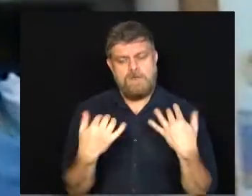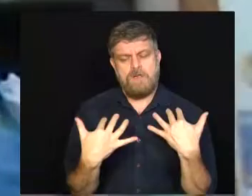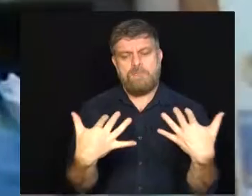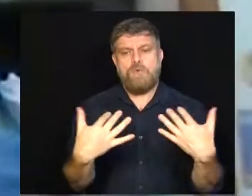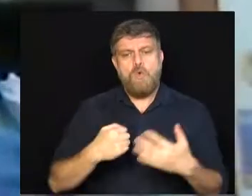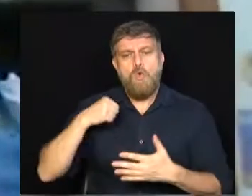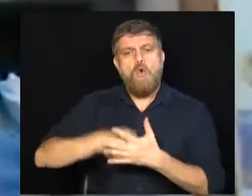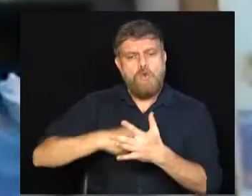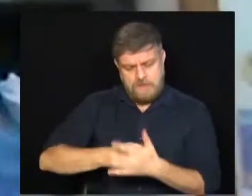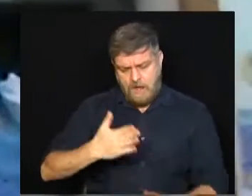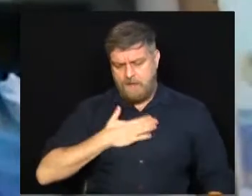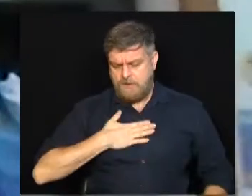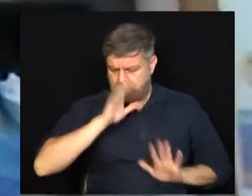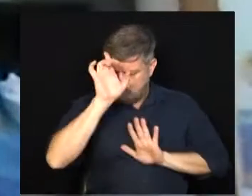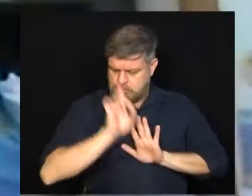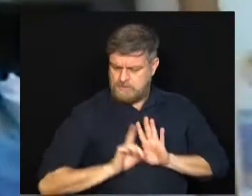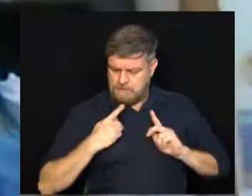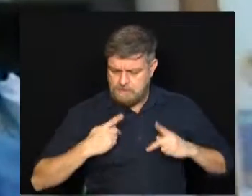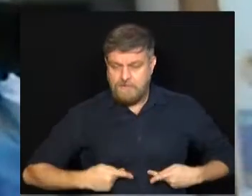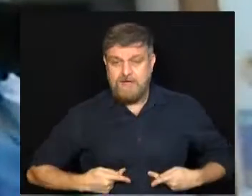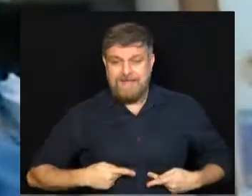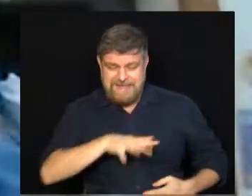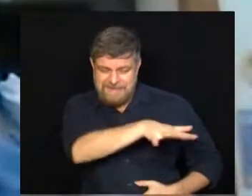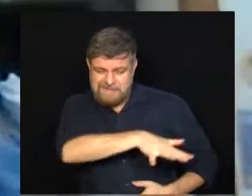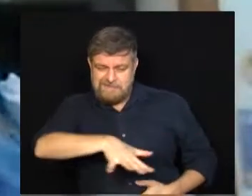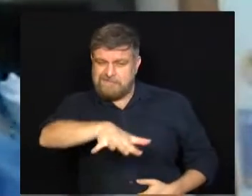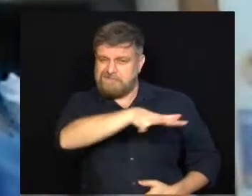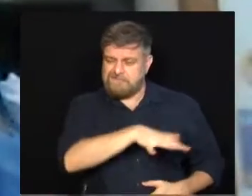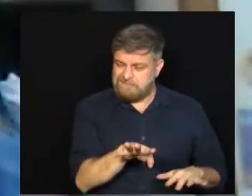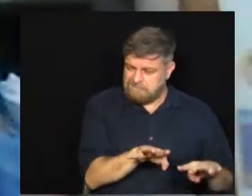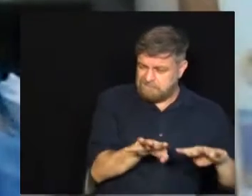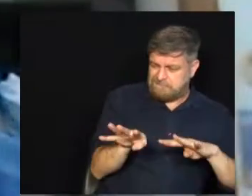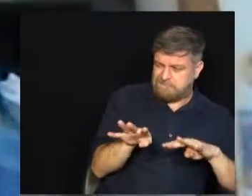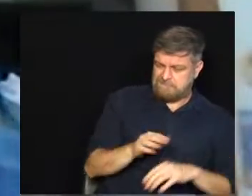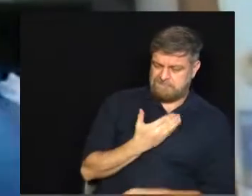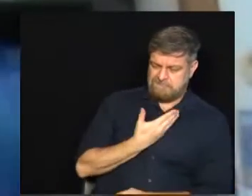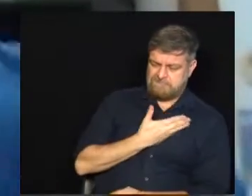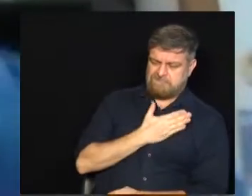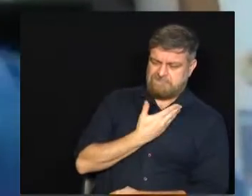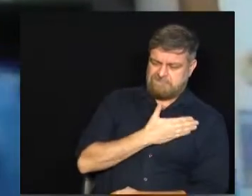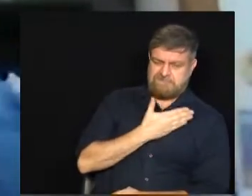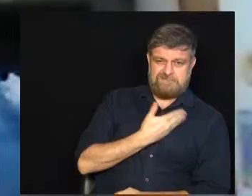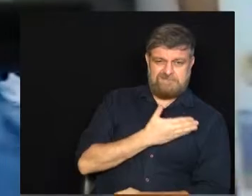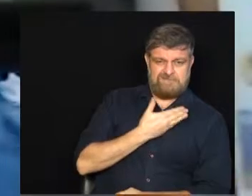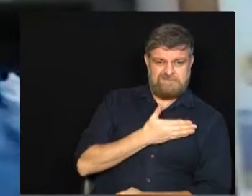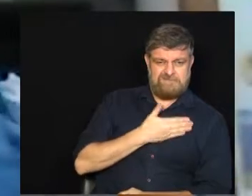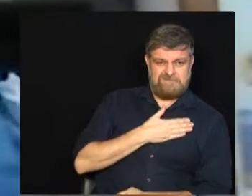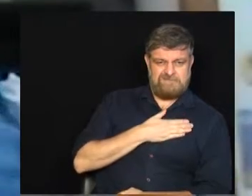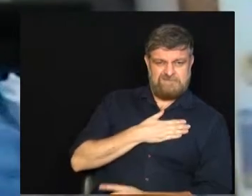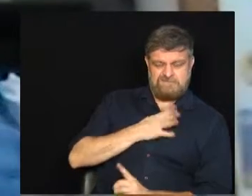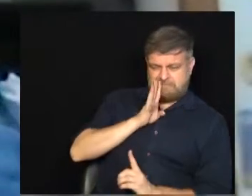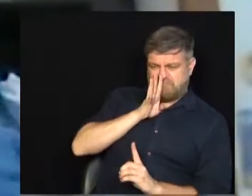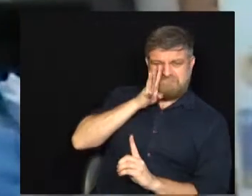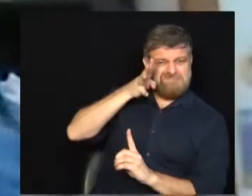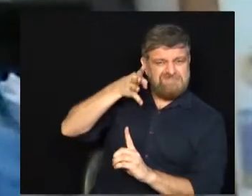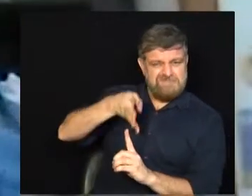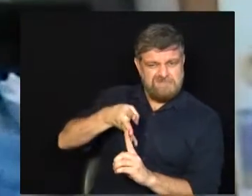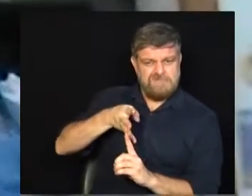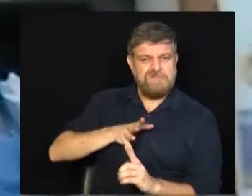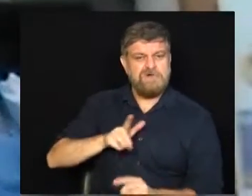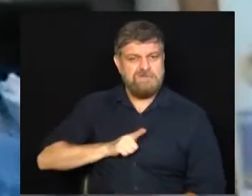reivindicando direitos, os setores intolerantes vêm, e às vezes com diferentes graus